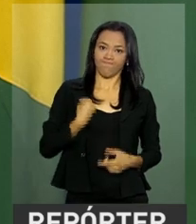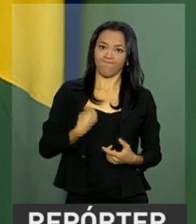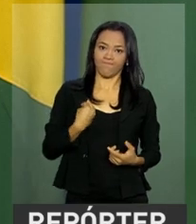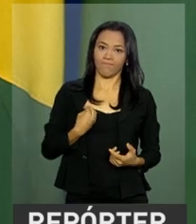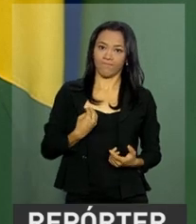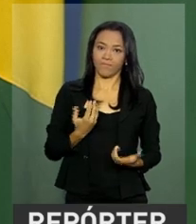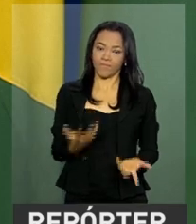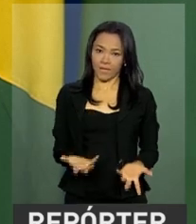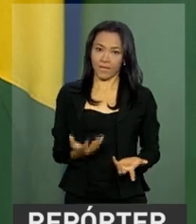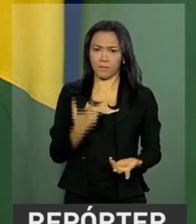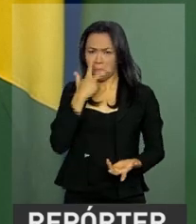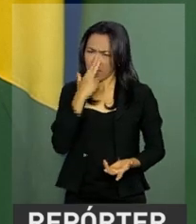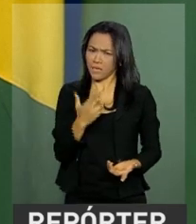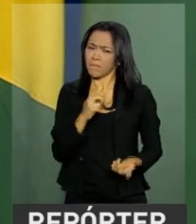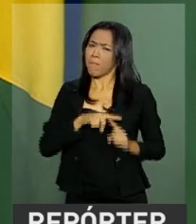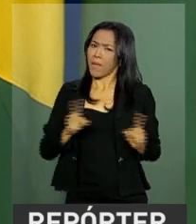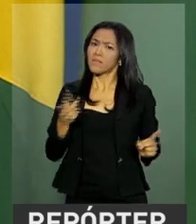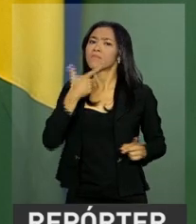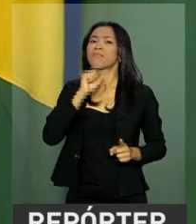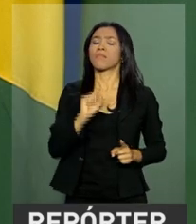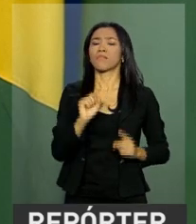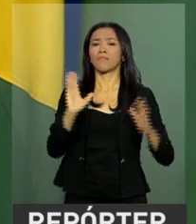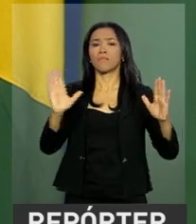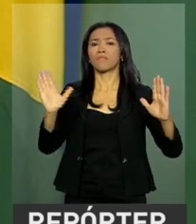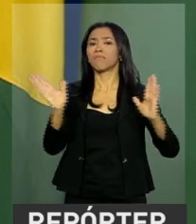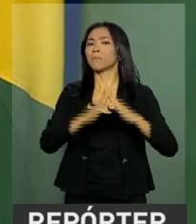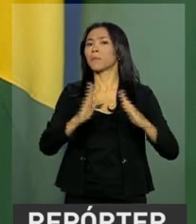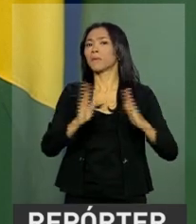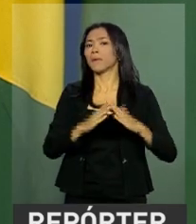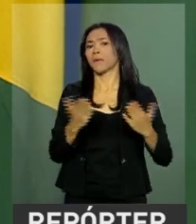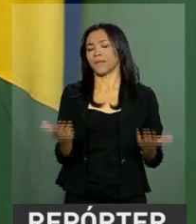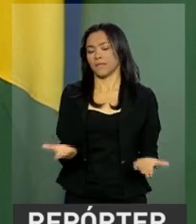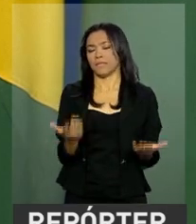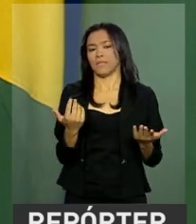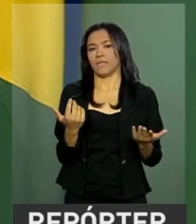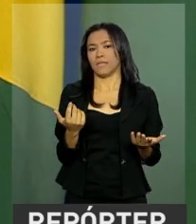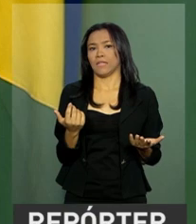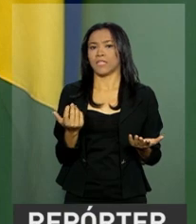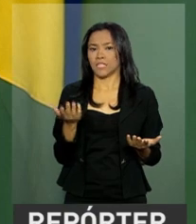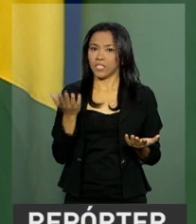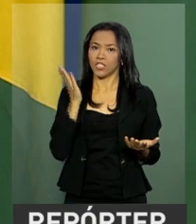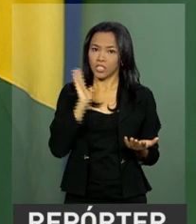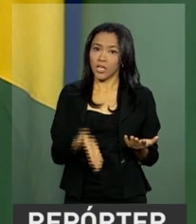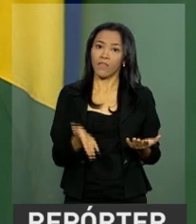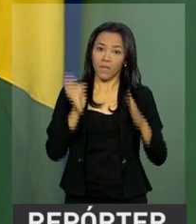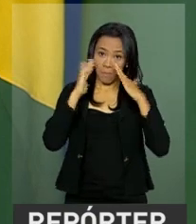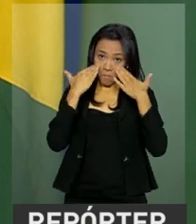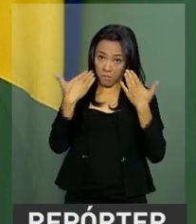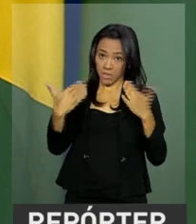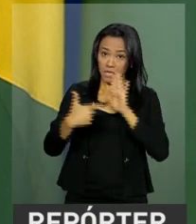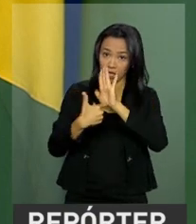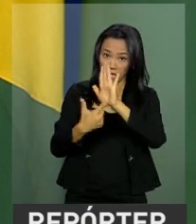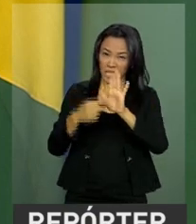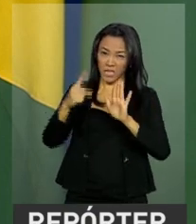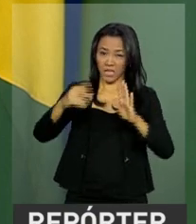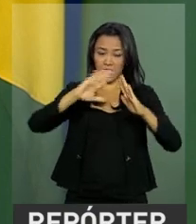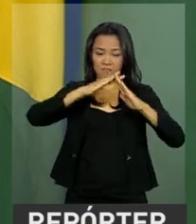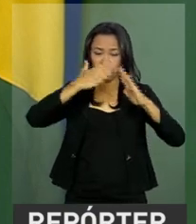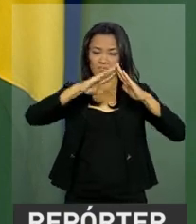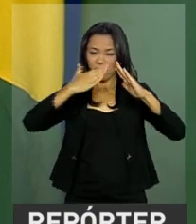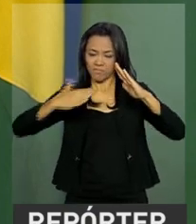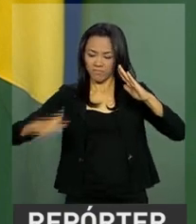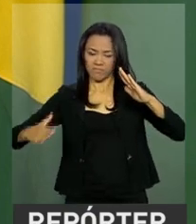Não parece, mas aquele que mora numa das casas que foram exibidas aqui,